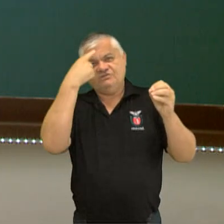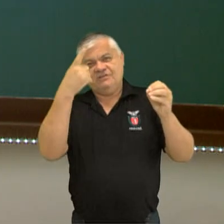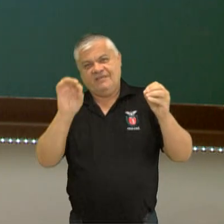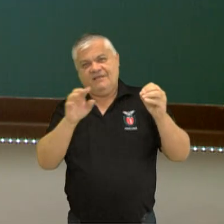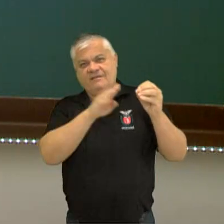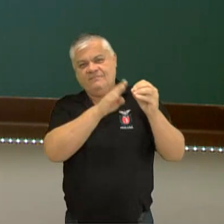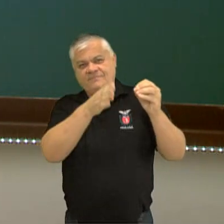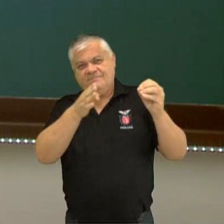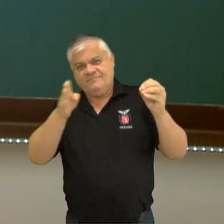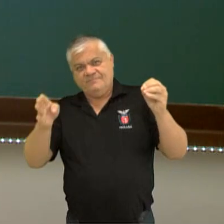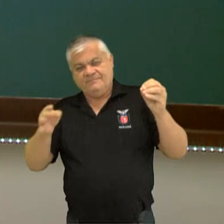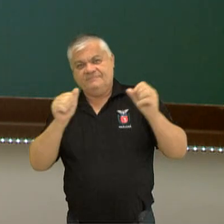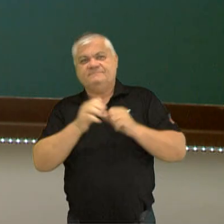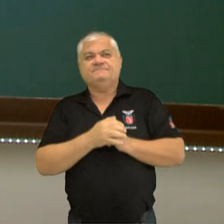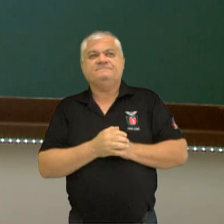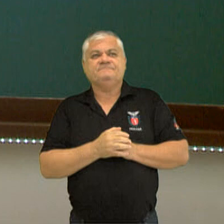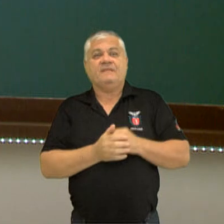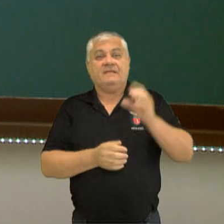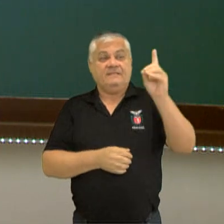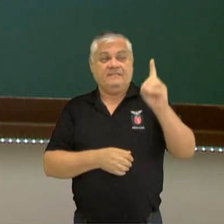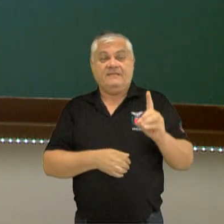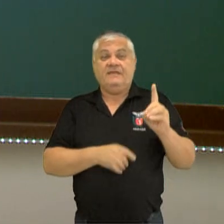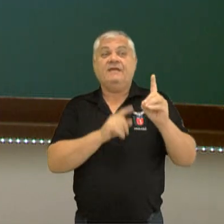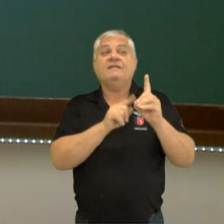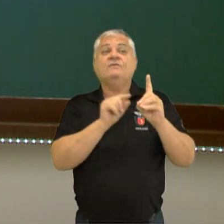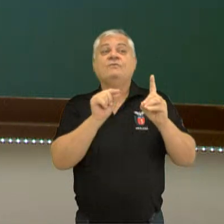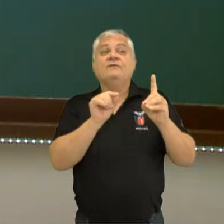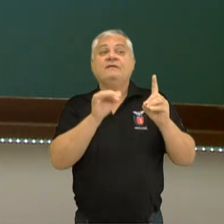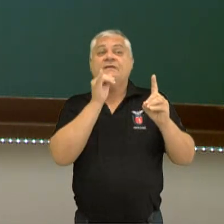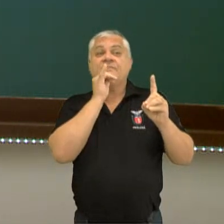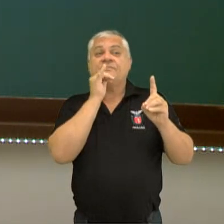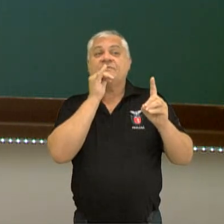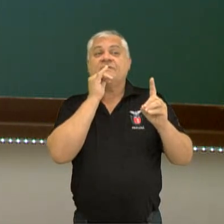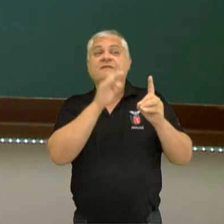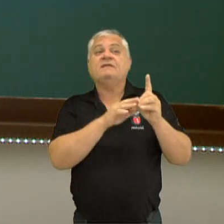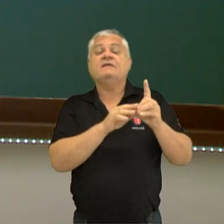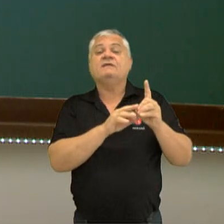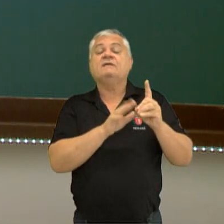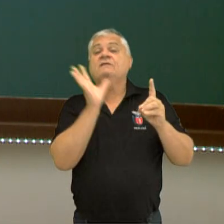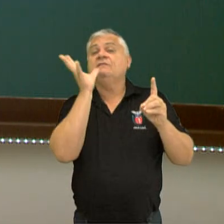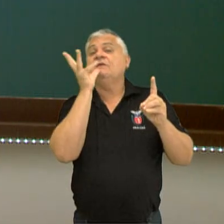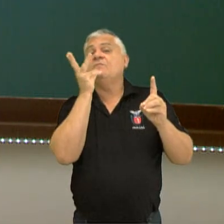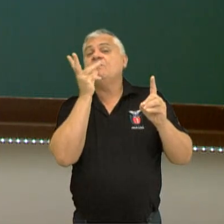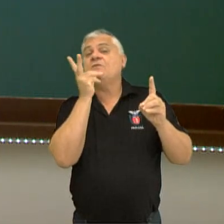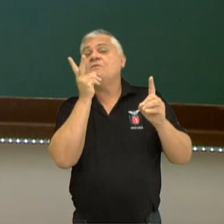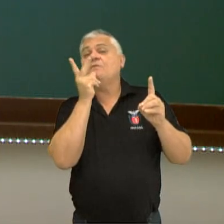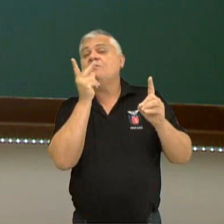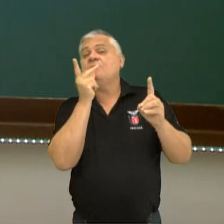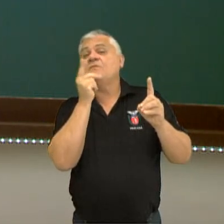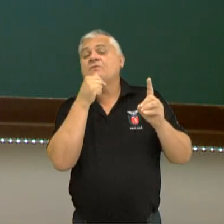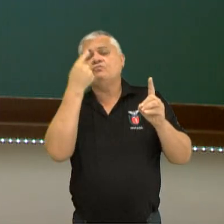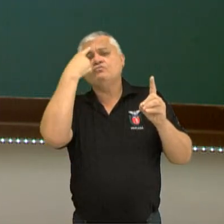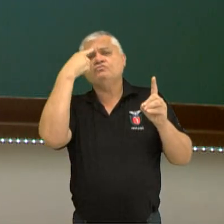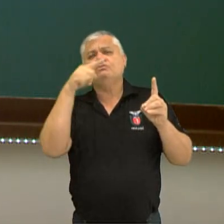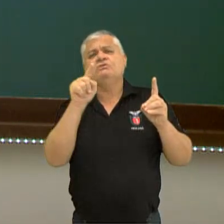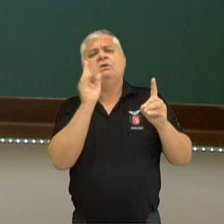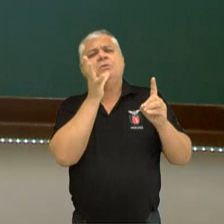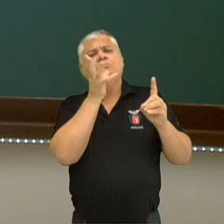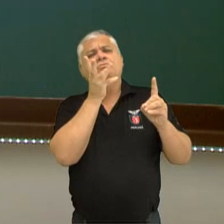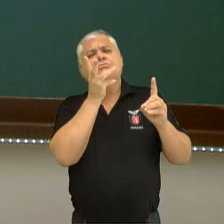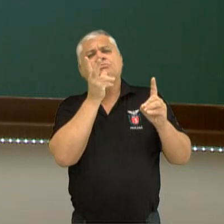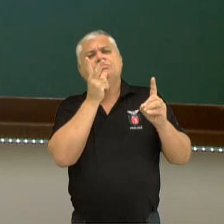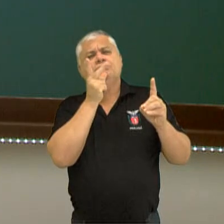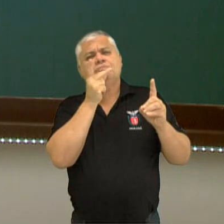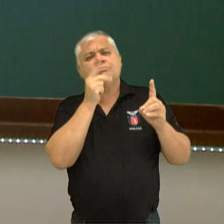35 medições. O D de T, ou seja, a função que vai depender desse tempo, que é a duração do dia. Ou seja, no primeiro dia nós vimos que